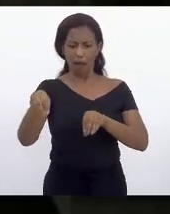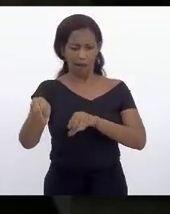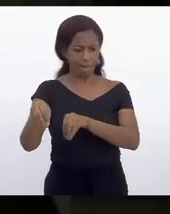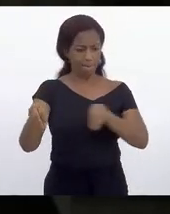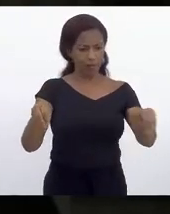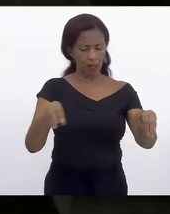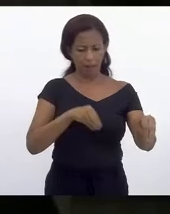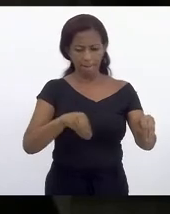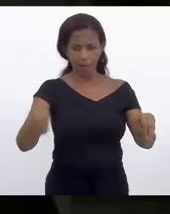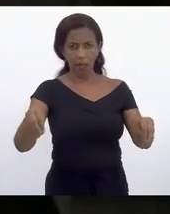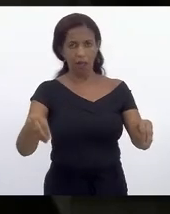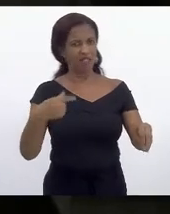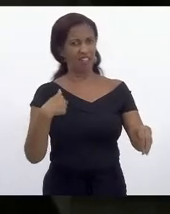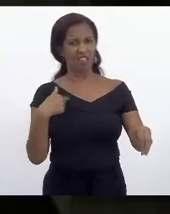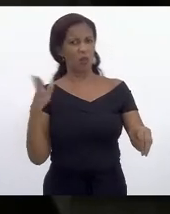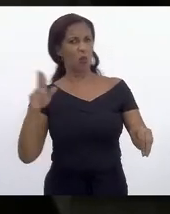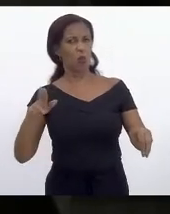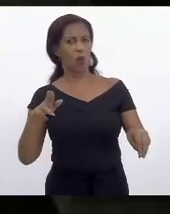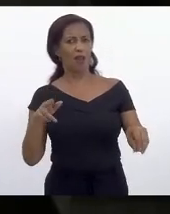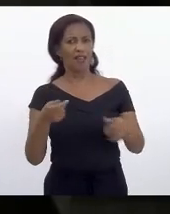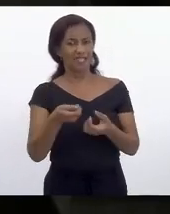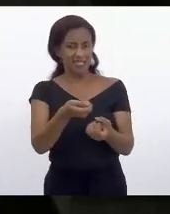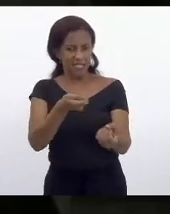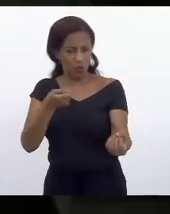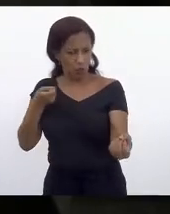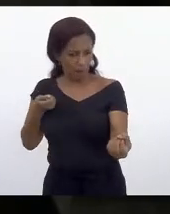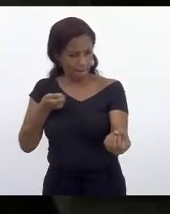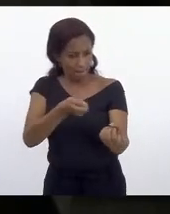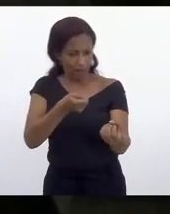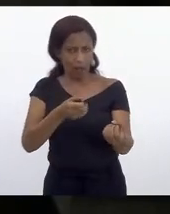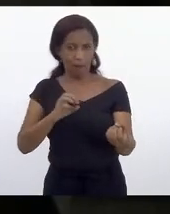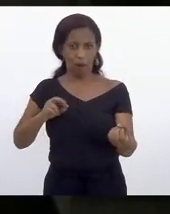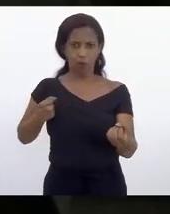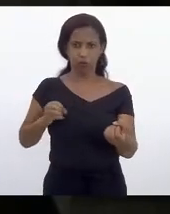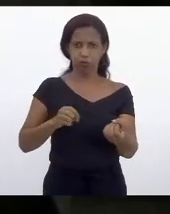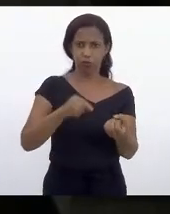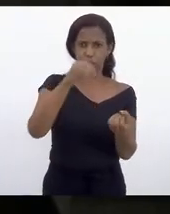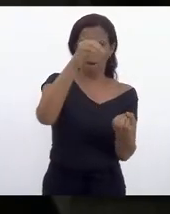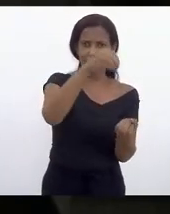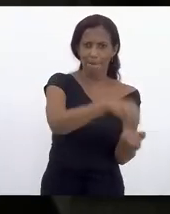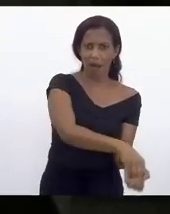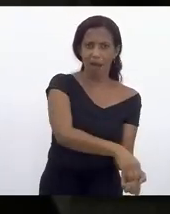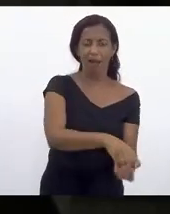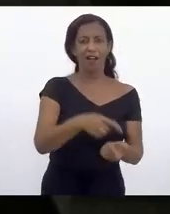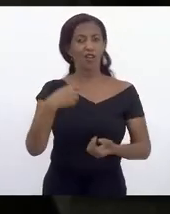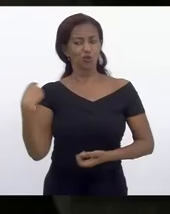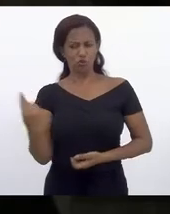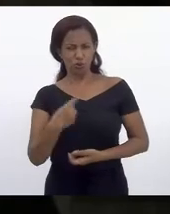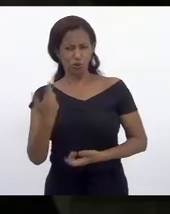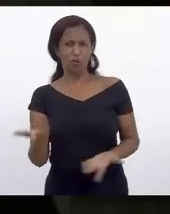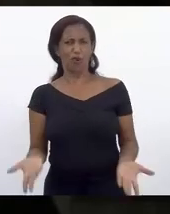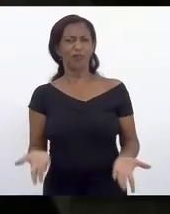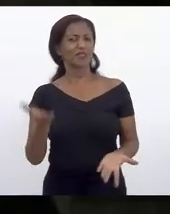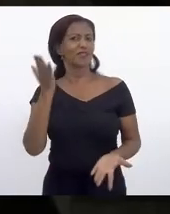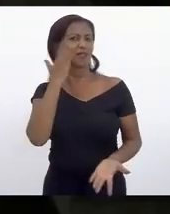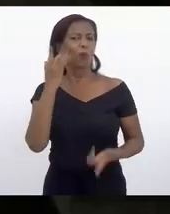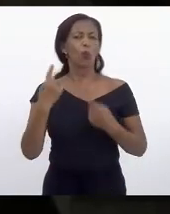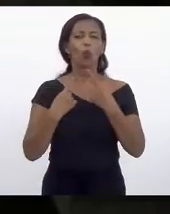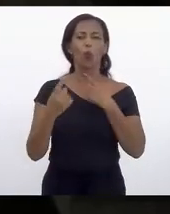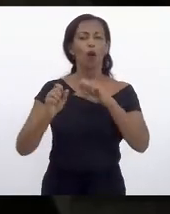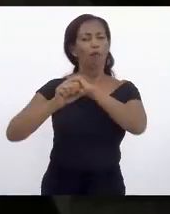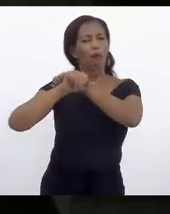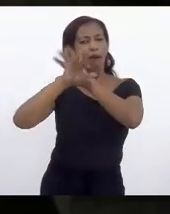partidos progressistas, Marta, numa sinuca de bico. Justamente nós, que doutrinariamente, com debates claros,